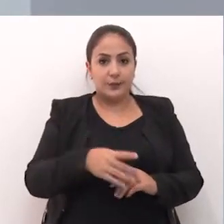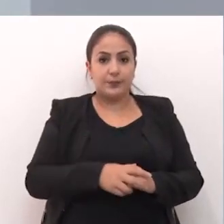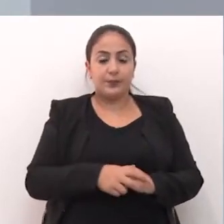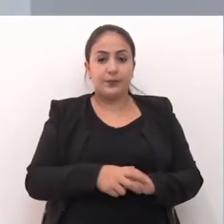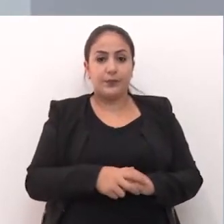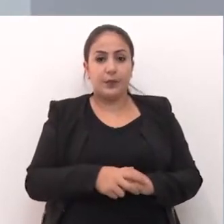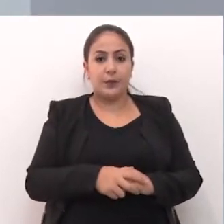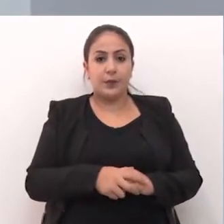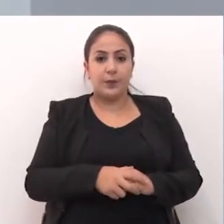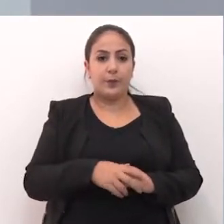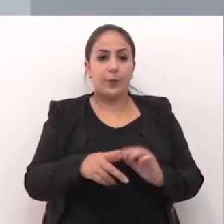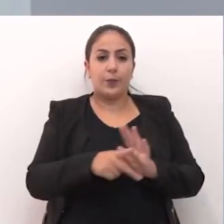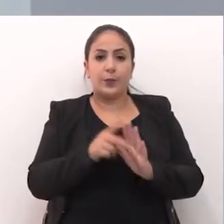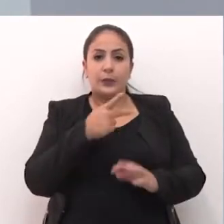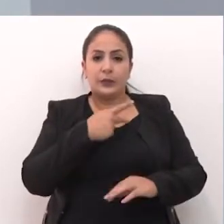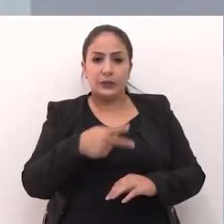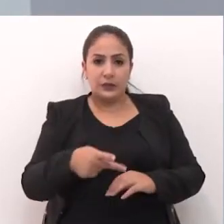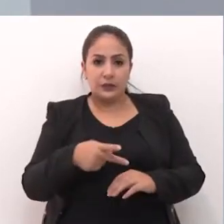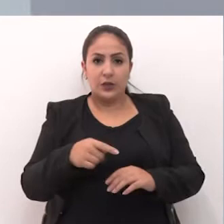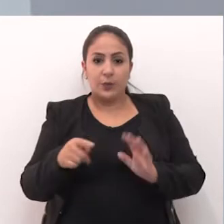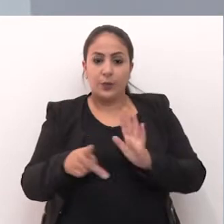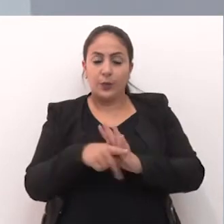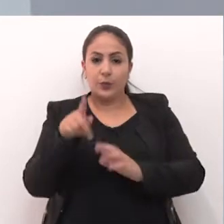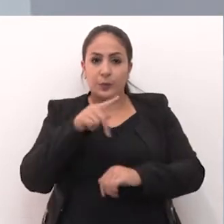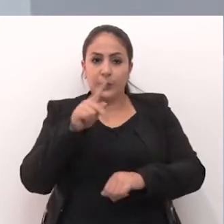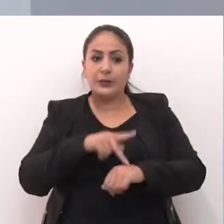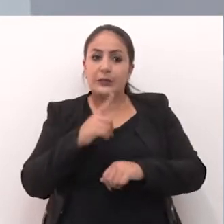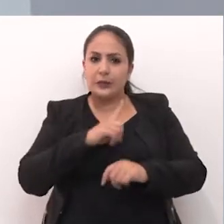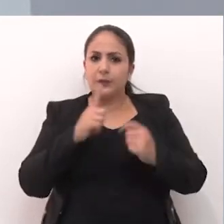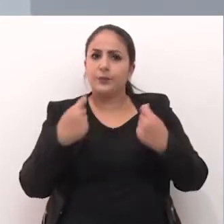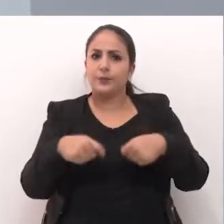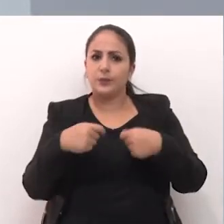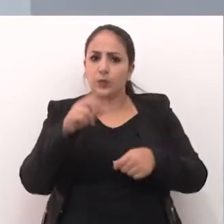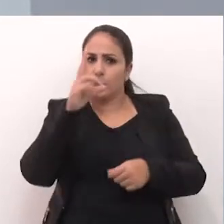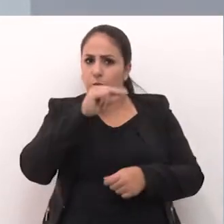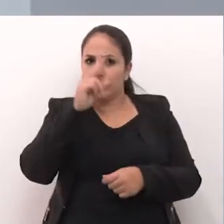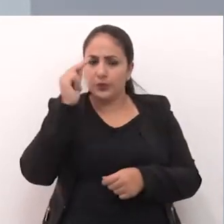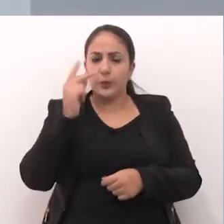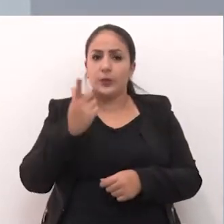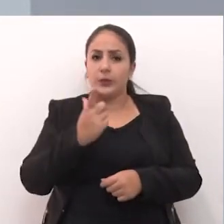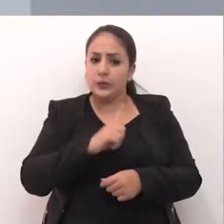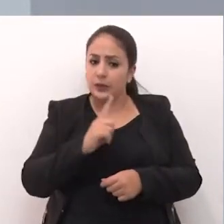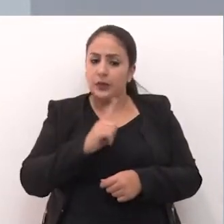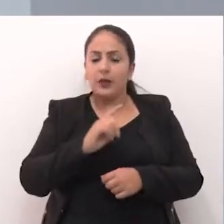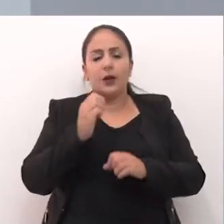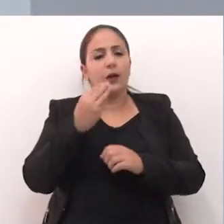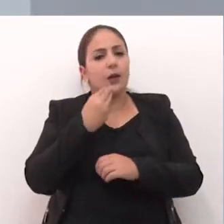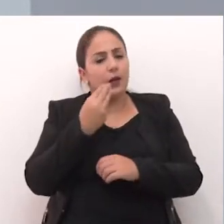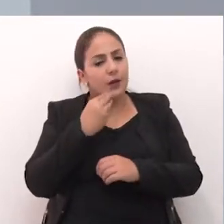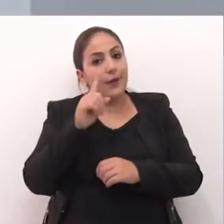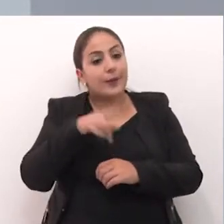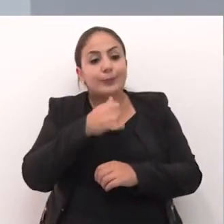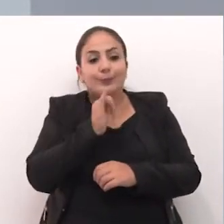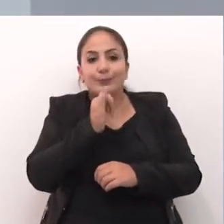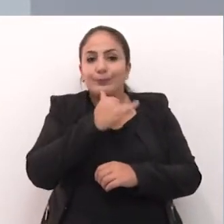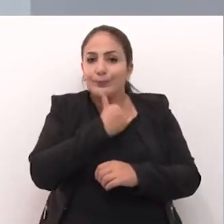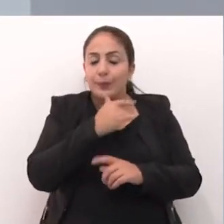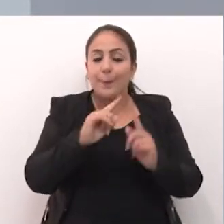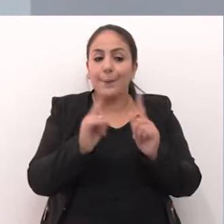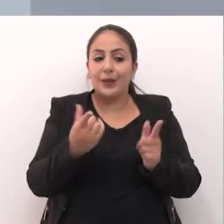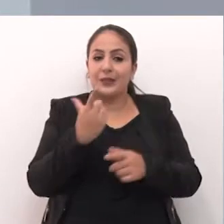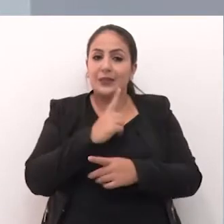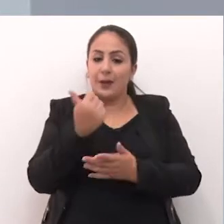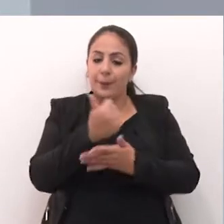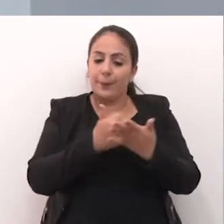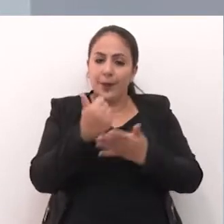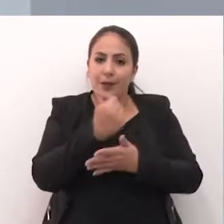pelo presidencialismo que vigora no país, há necessidade do Executivo compor, isso, claro, é uma tristeza, mas compor